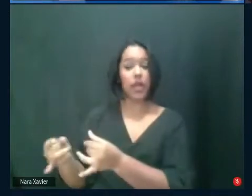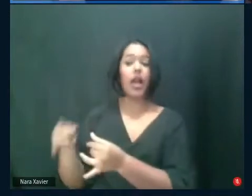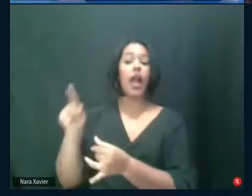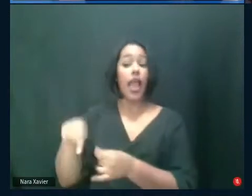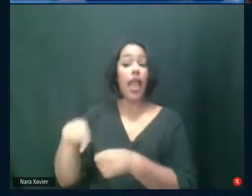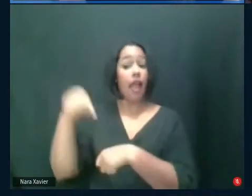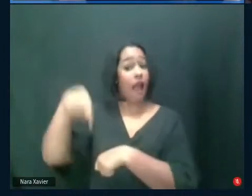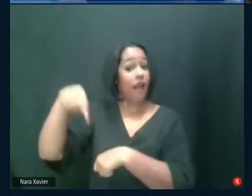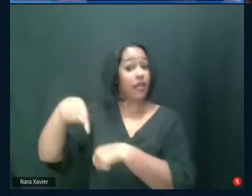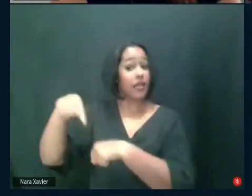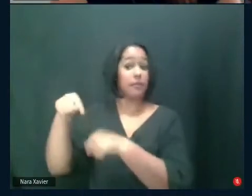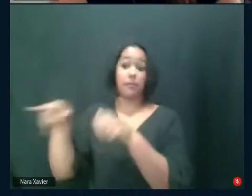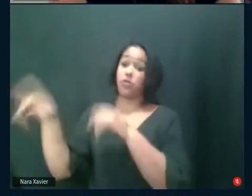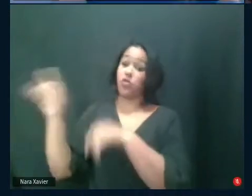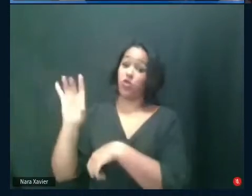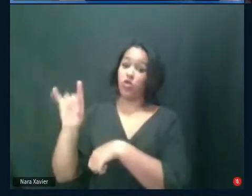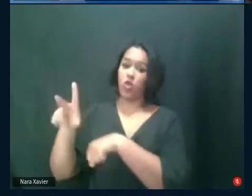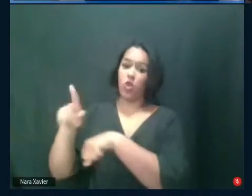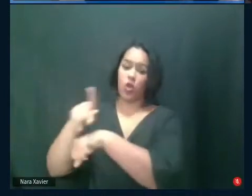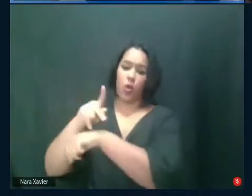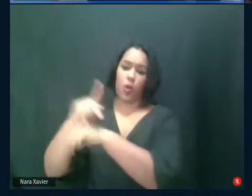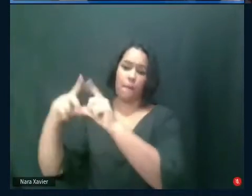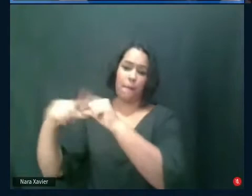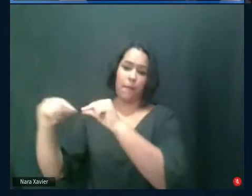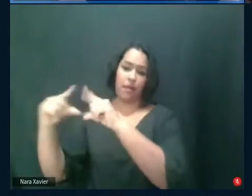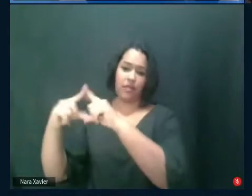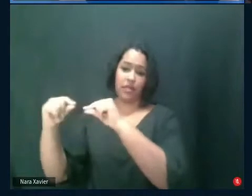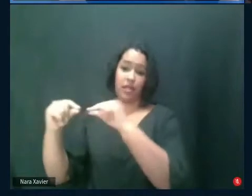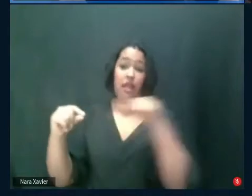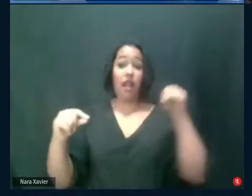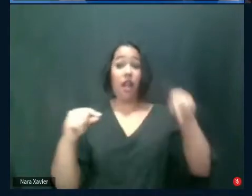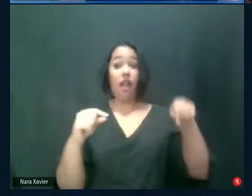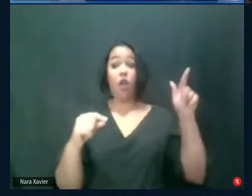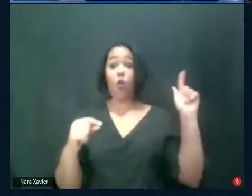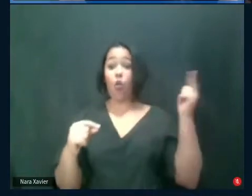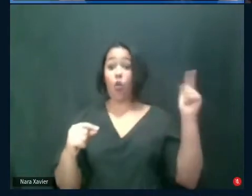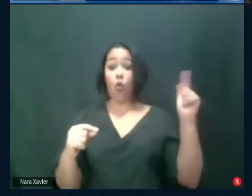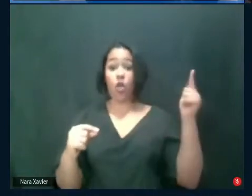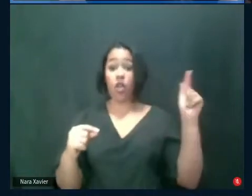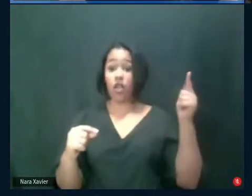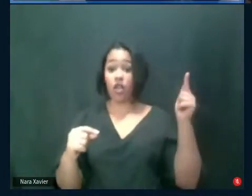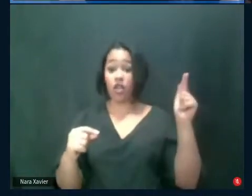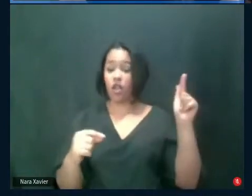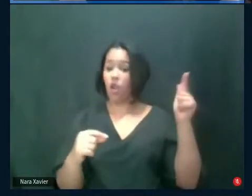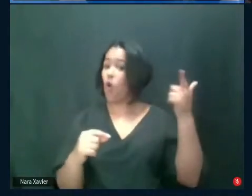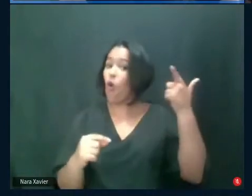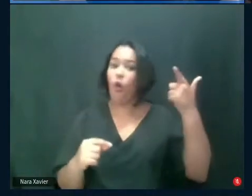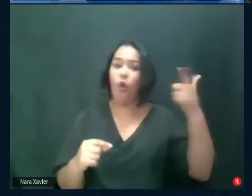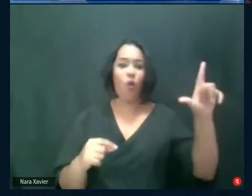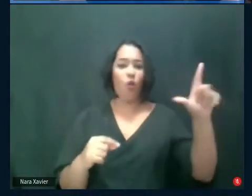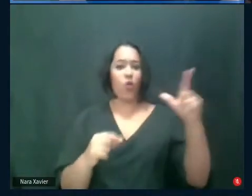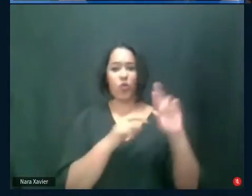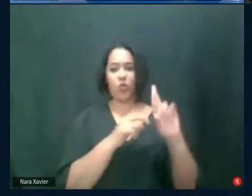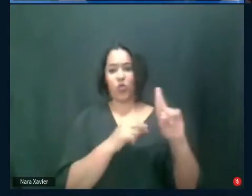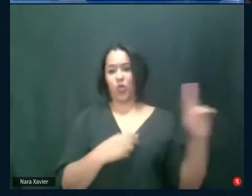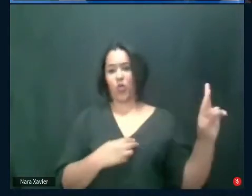de Brasília. Aqui em Goiânia é outro nome, sabe? Então,